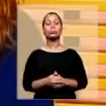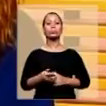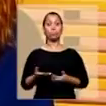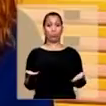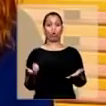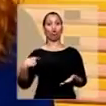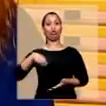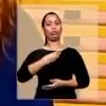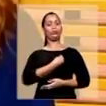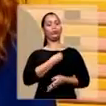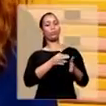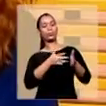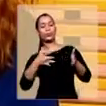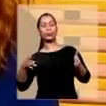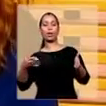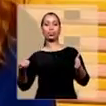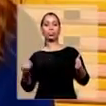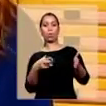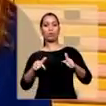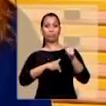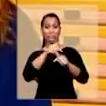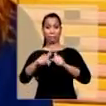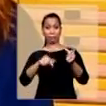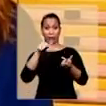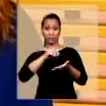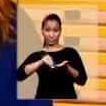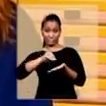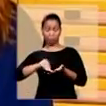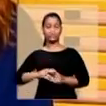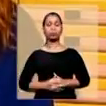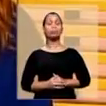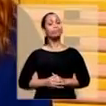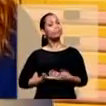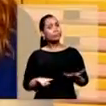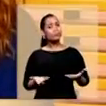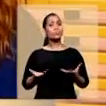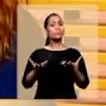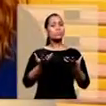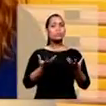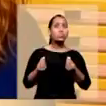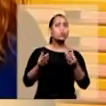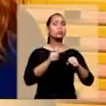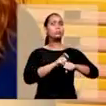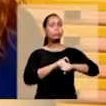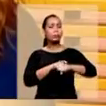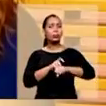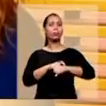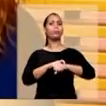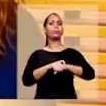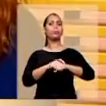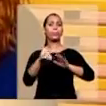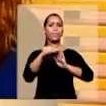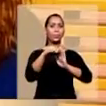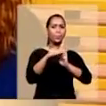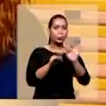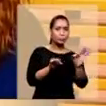Hoje nós vivemos uma nova fase da Secretaria do Trabalho. Em muitos momentos o planejamento foi